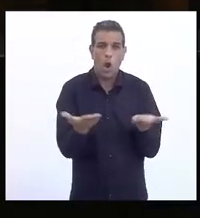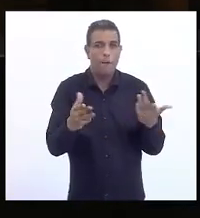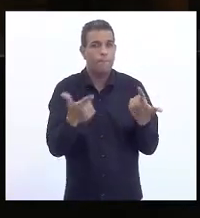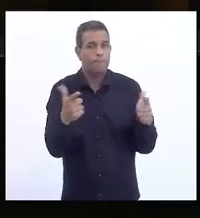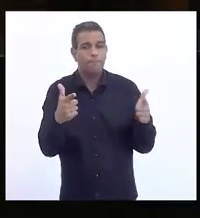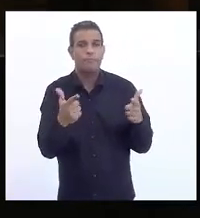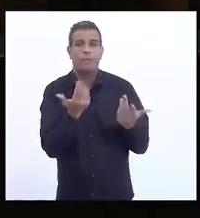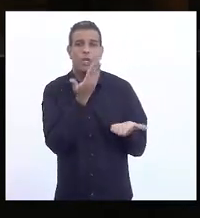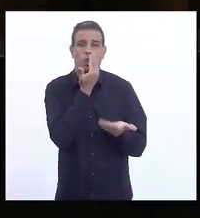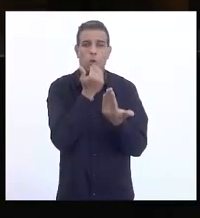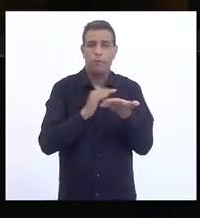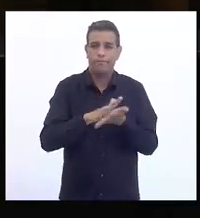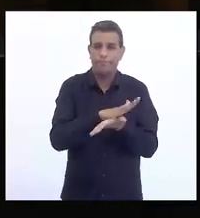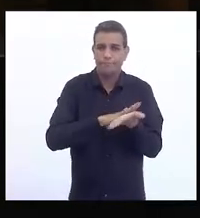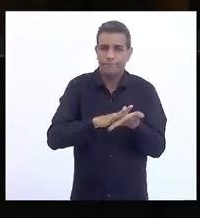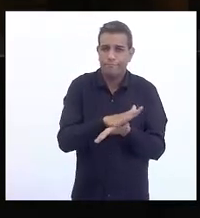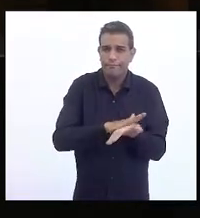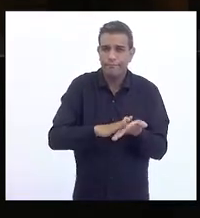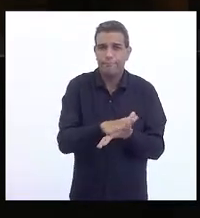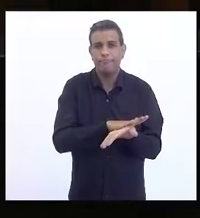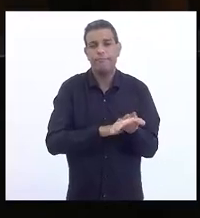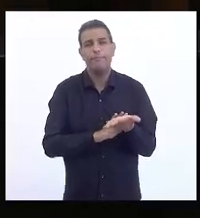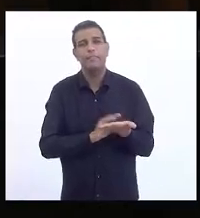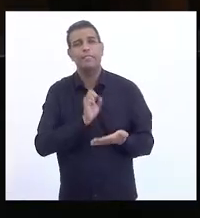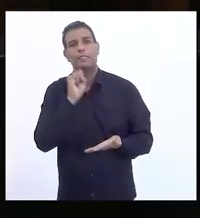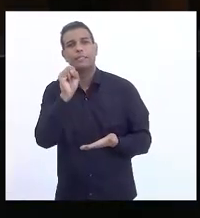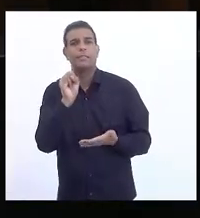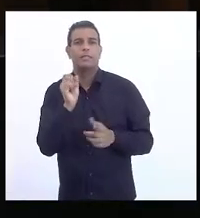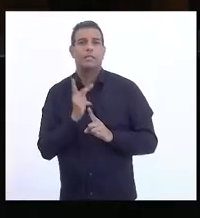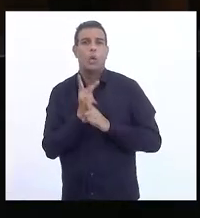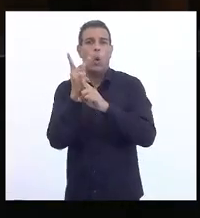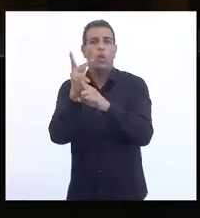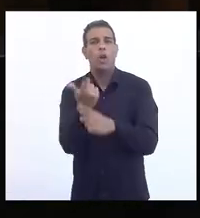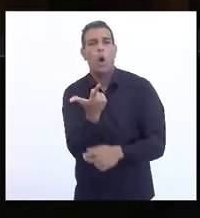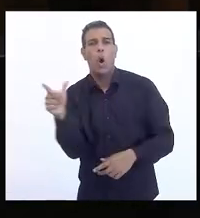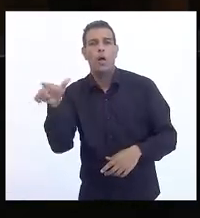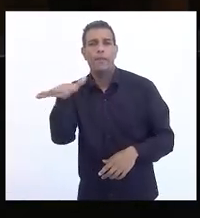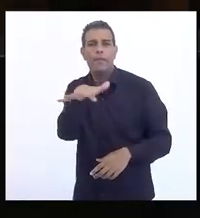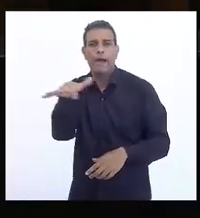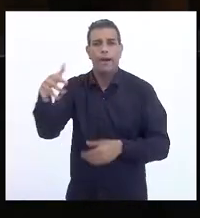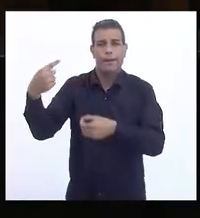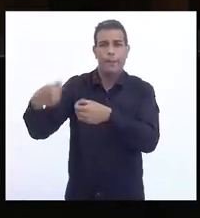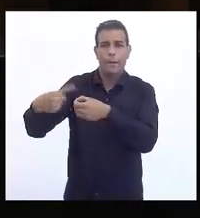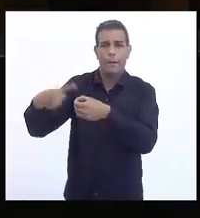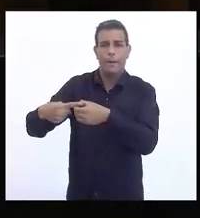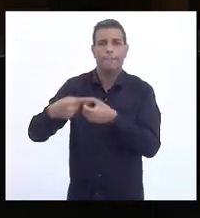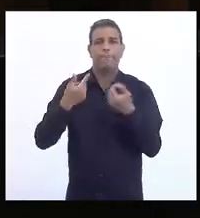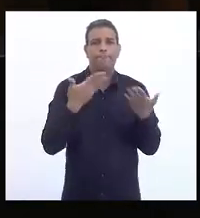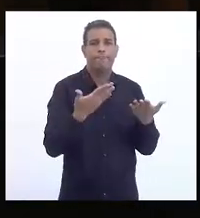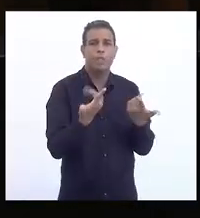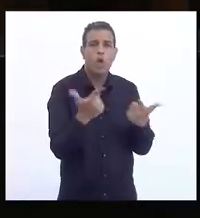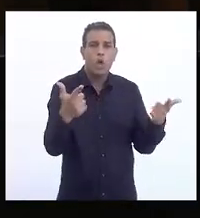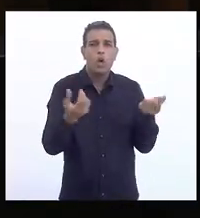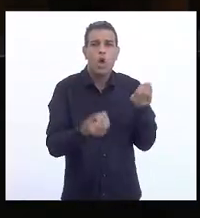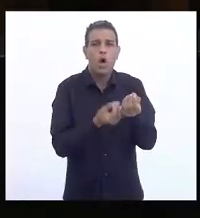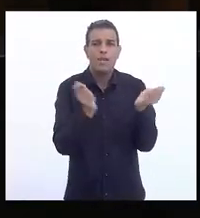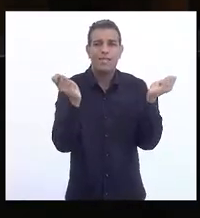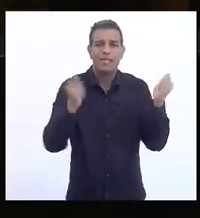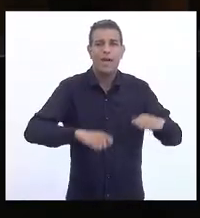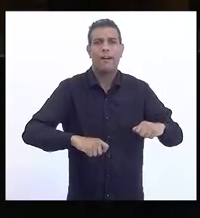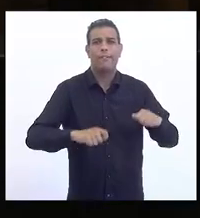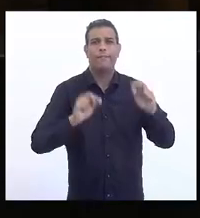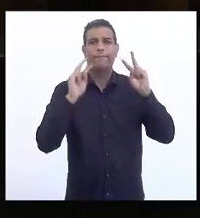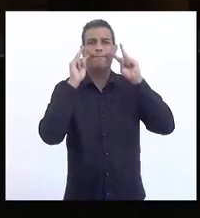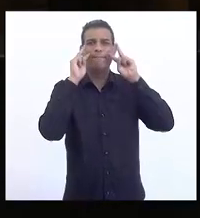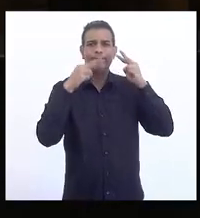o gás para cozinhar, quando tem comida para comer. E quando não tem comida, ela sequer pode vislumbrar